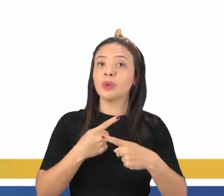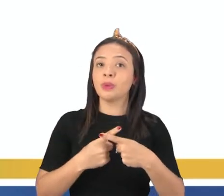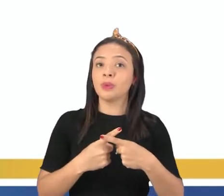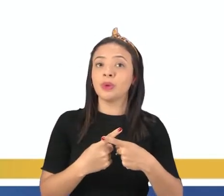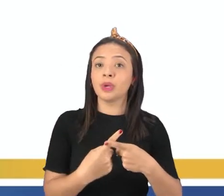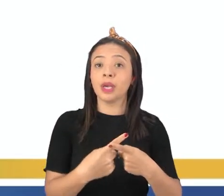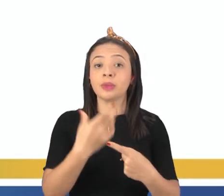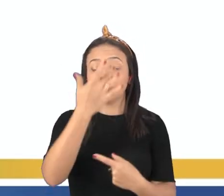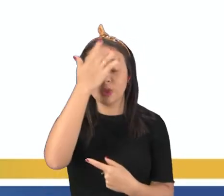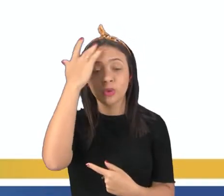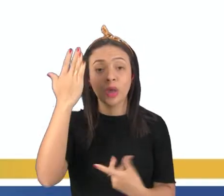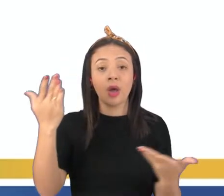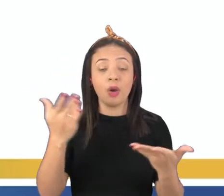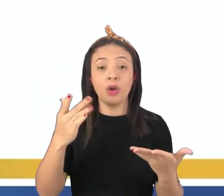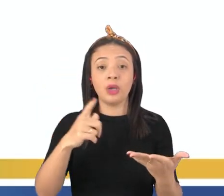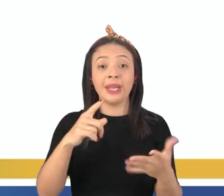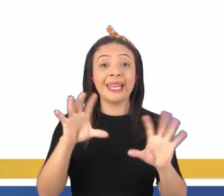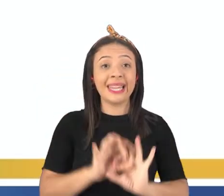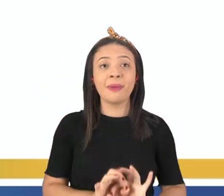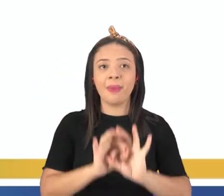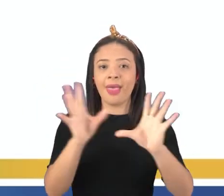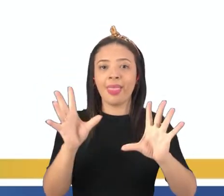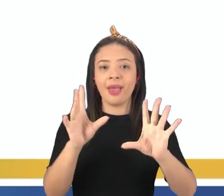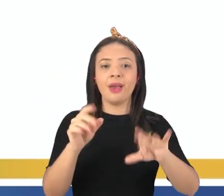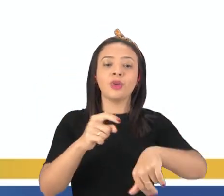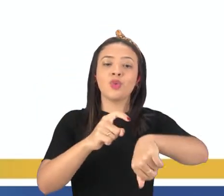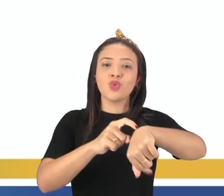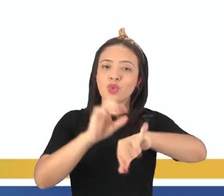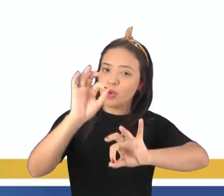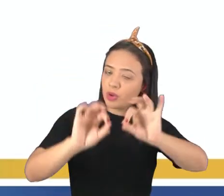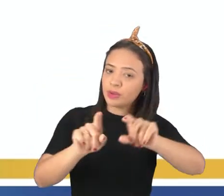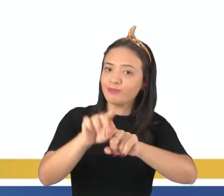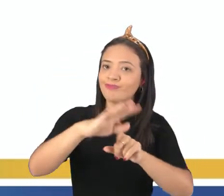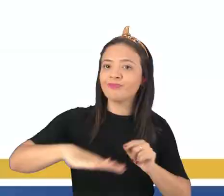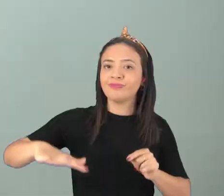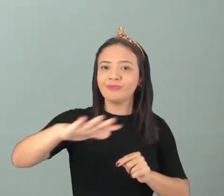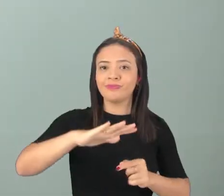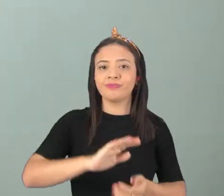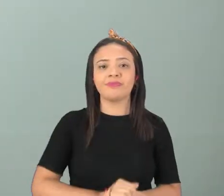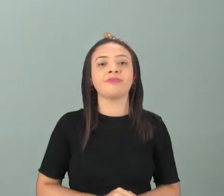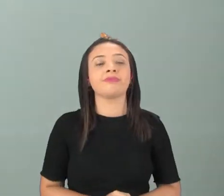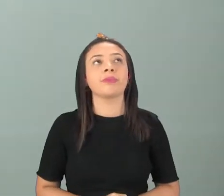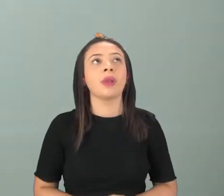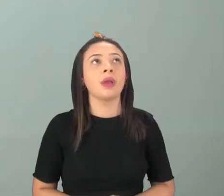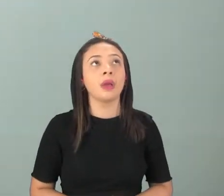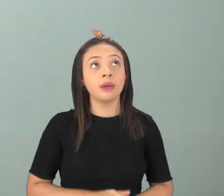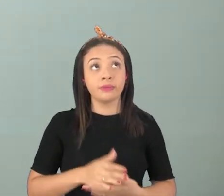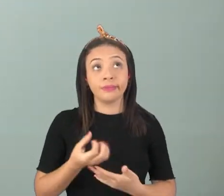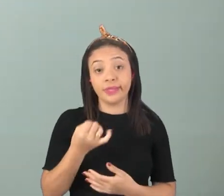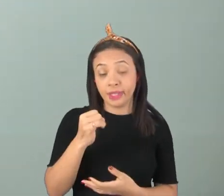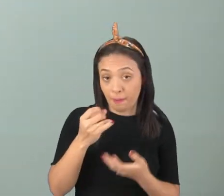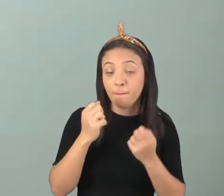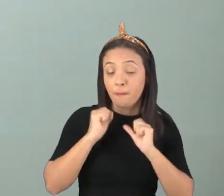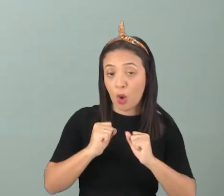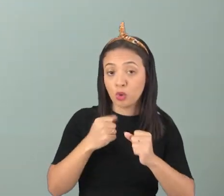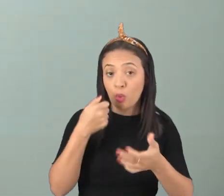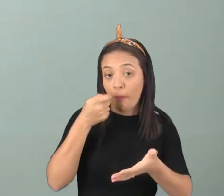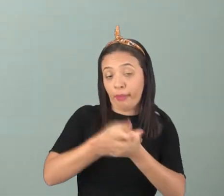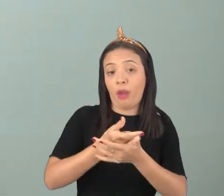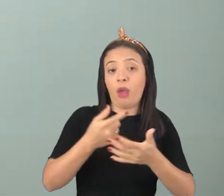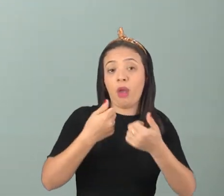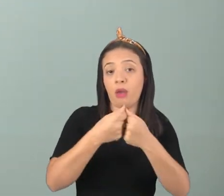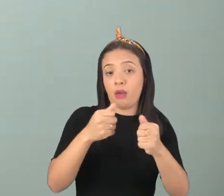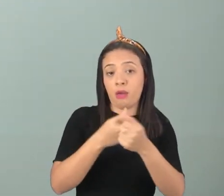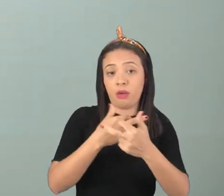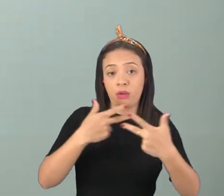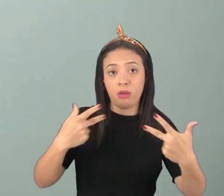a autonomia em relação ao tempo e ao espaço. Ou seja, para quem tem condições de comprar o transporte,